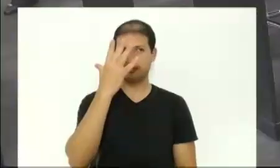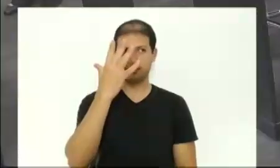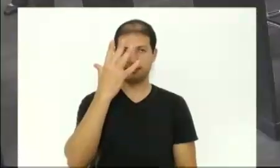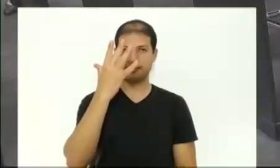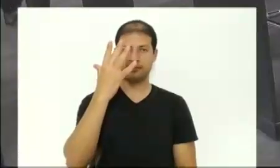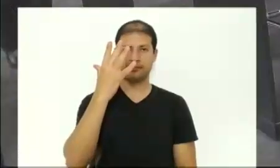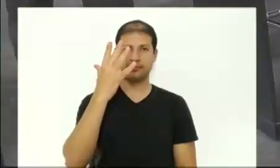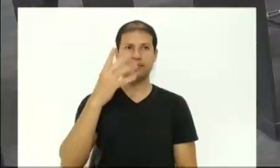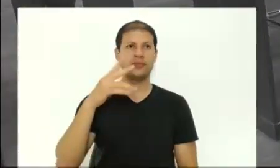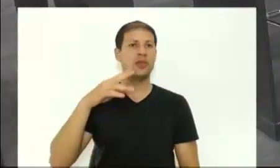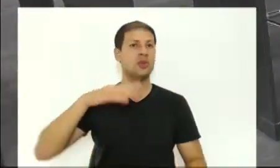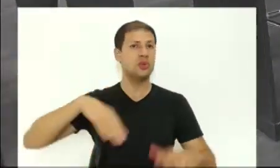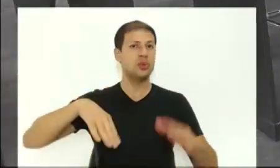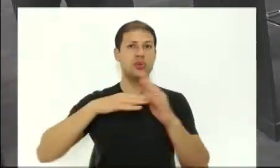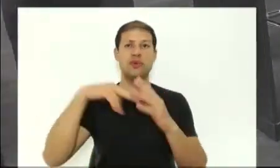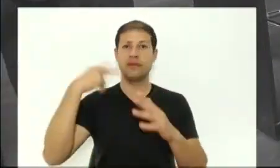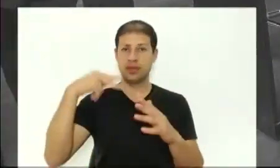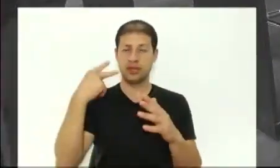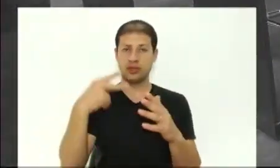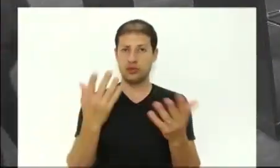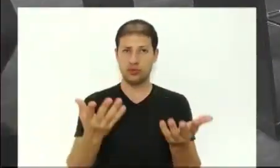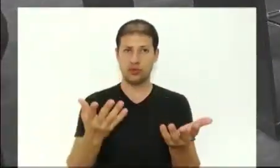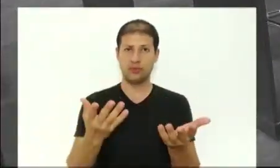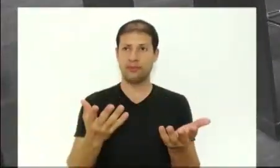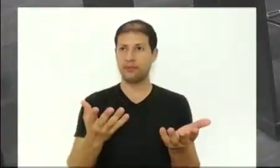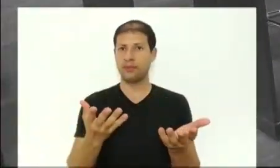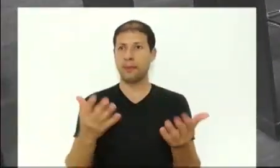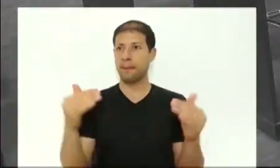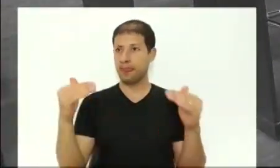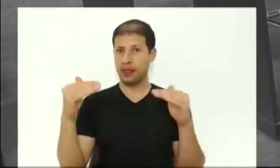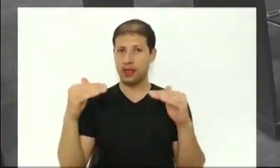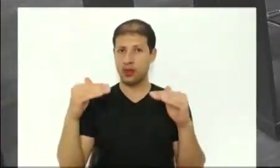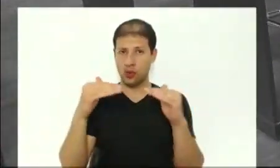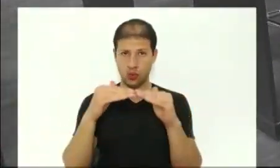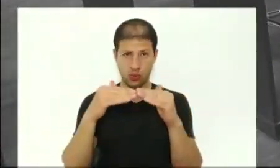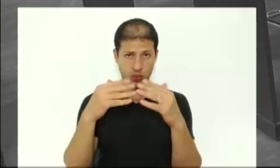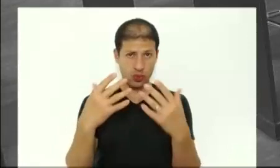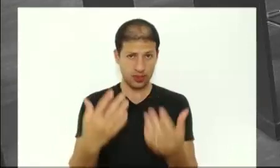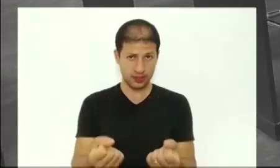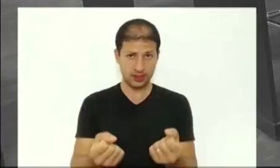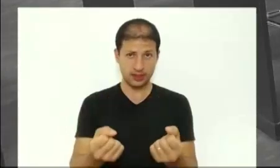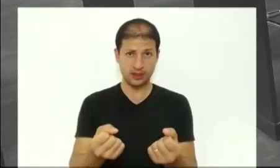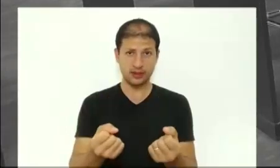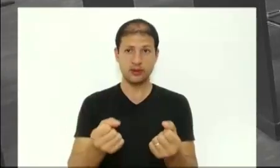Os vereadores que estiverem de acordo com o mesmo, permaneçam como